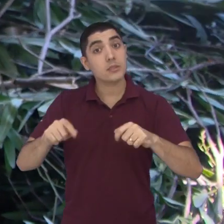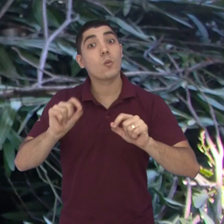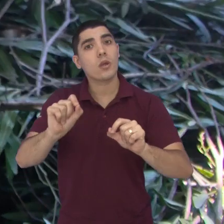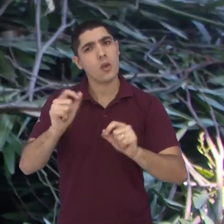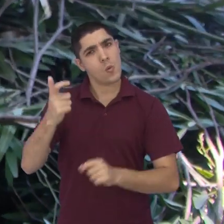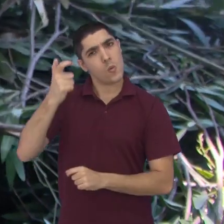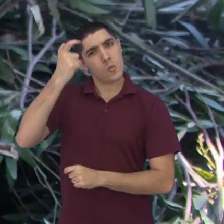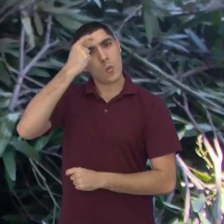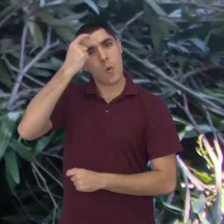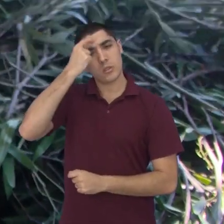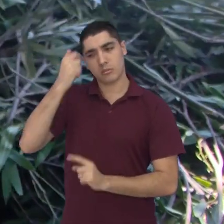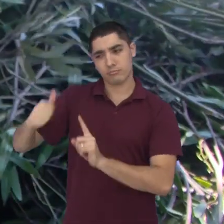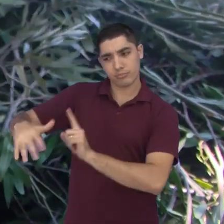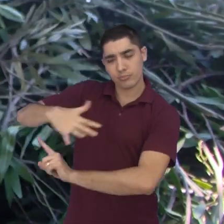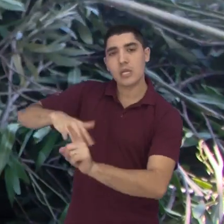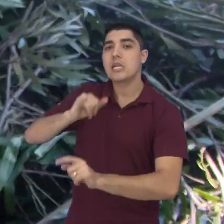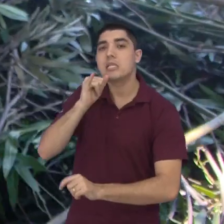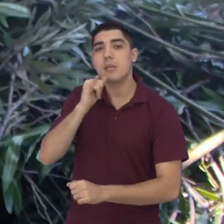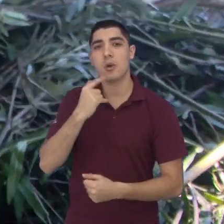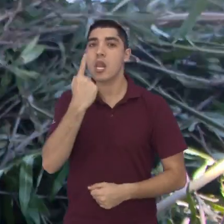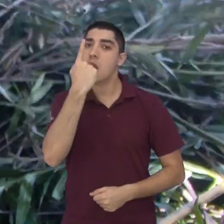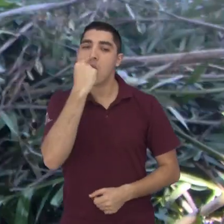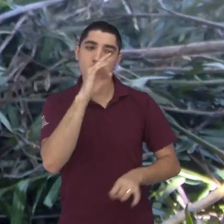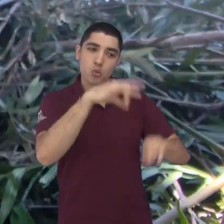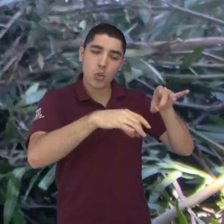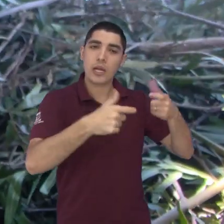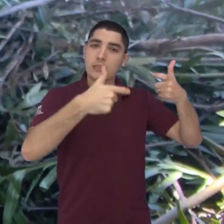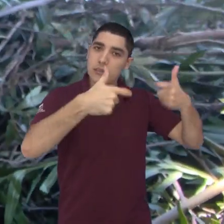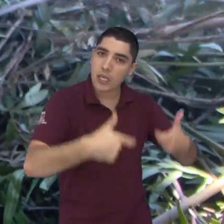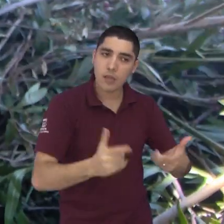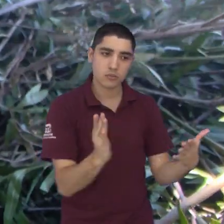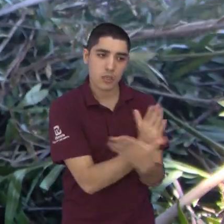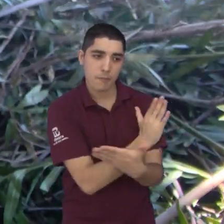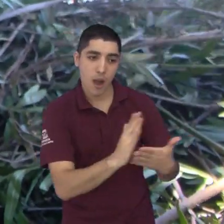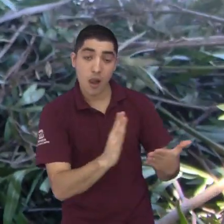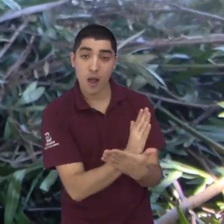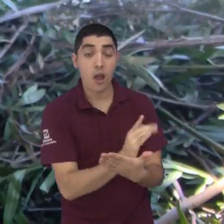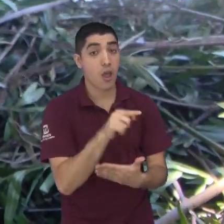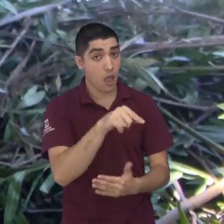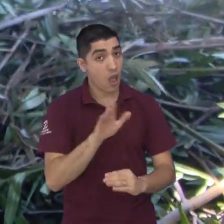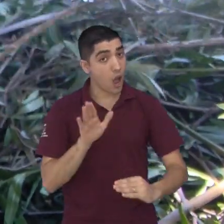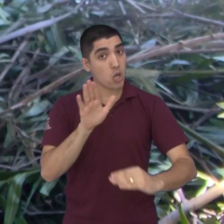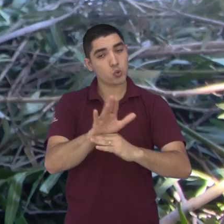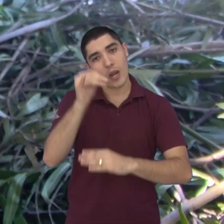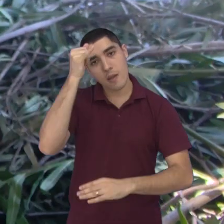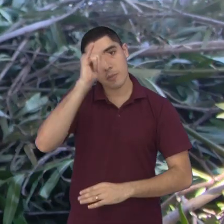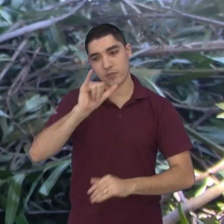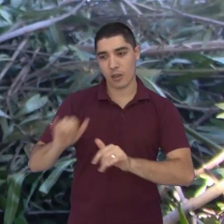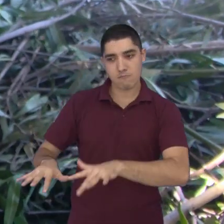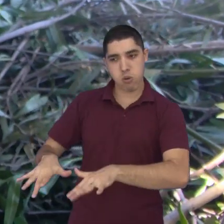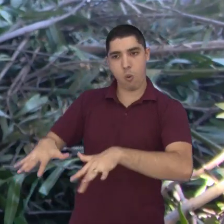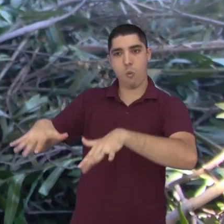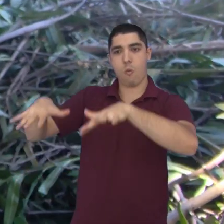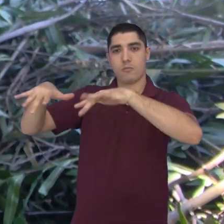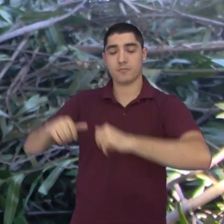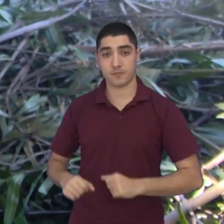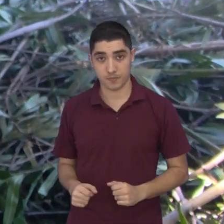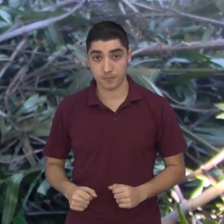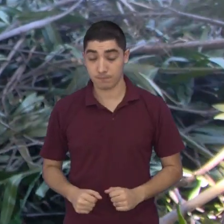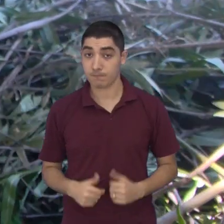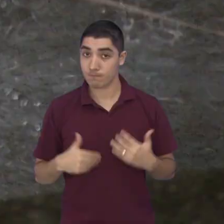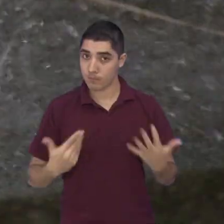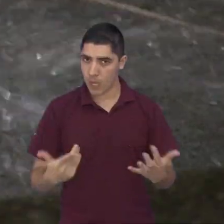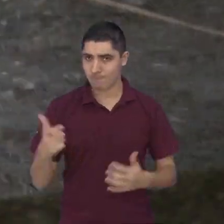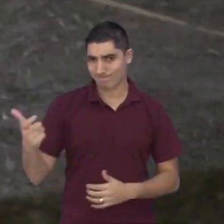a saúde é preciso consciência ambiental descartando lixo de forma correta por exemplo uma ação que ajuda na prevenção das